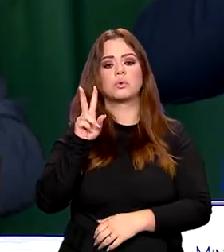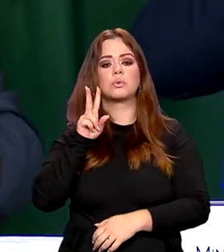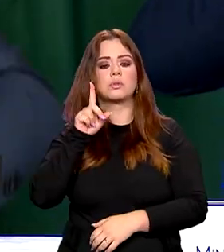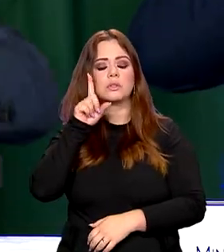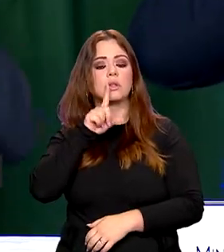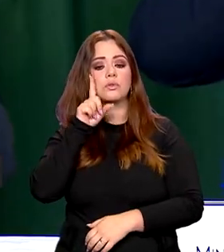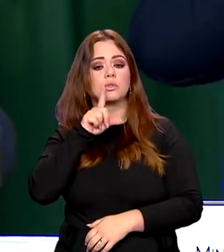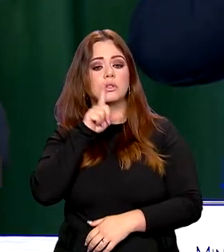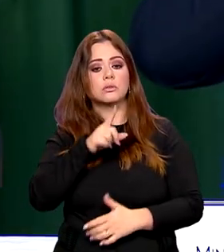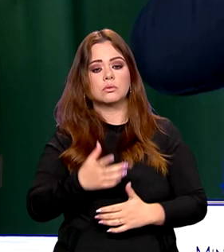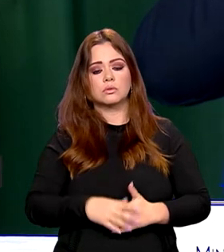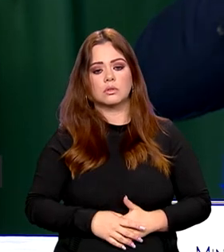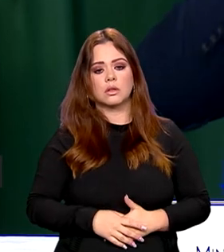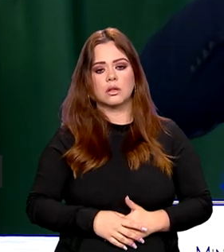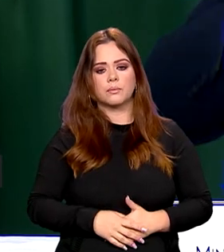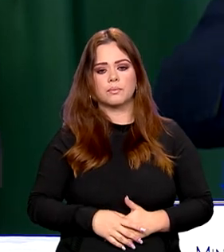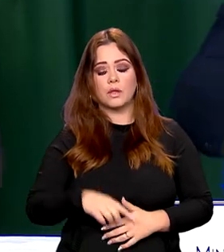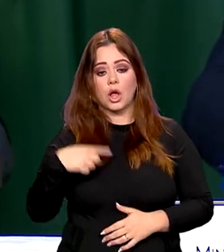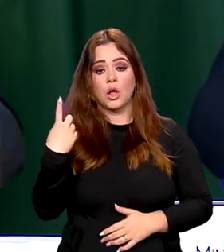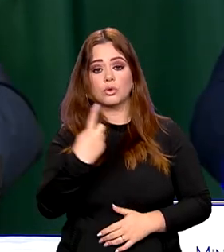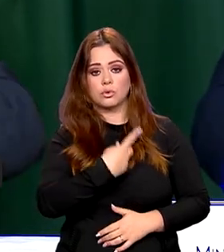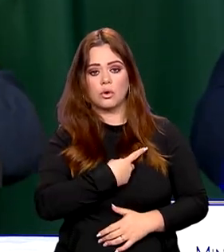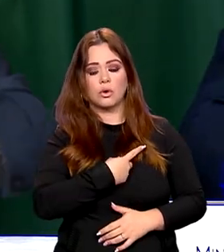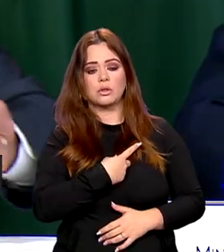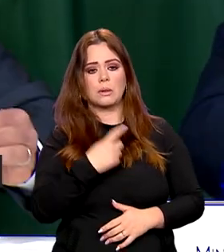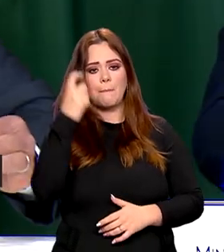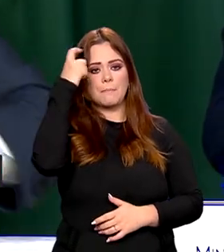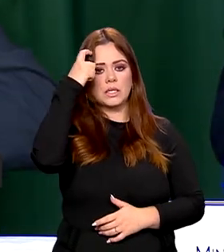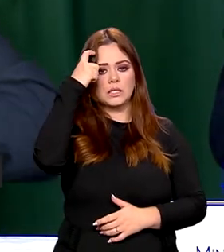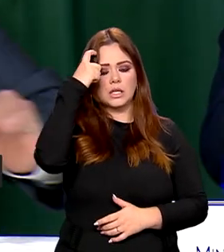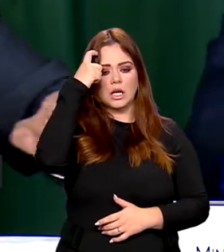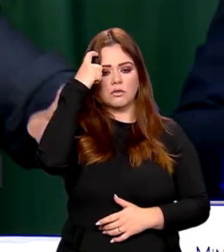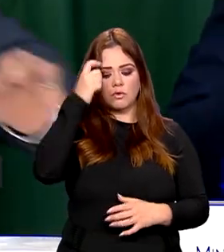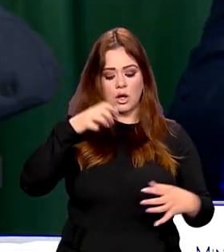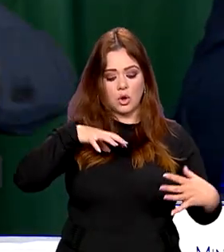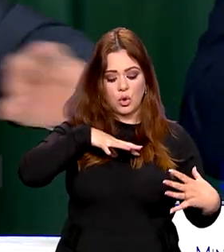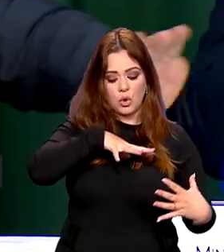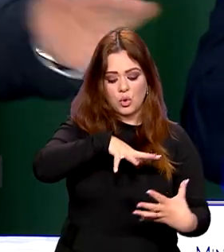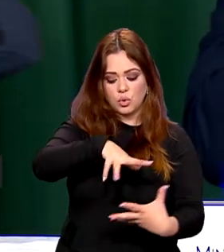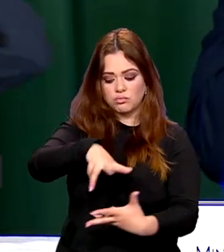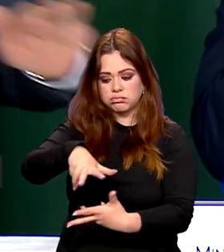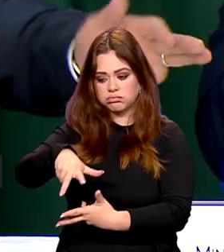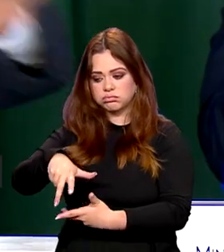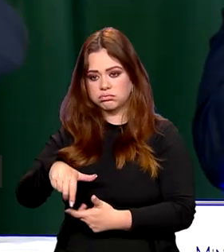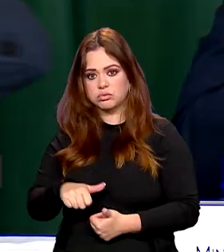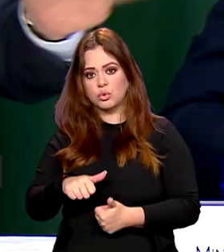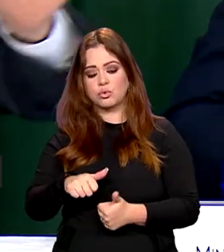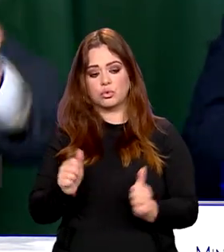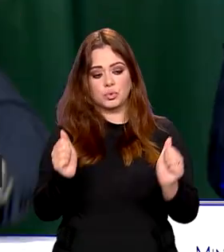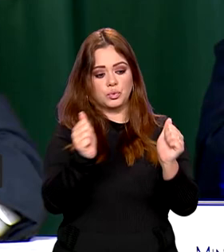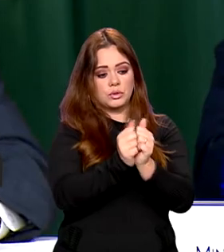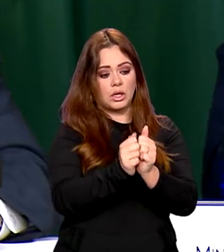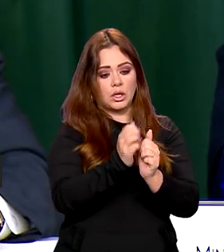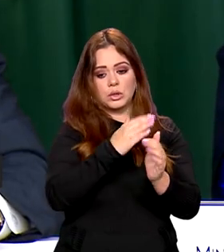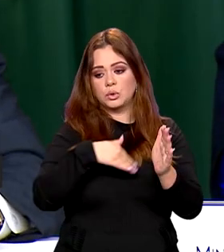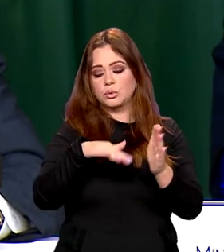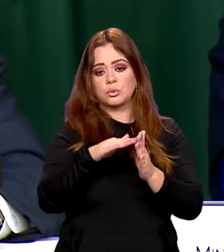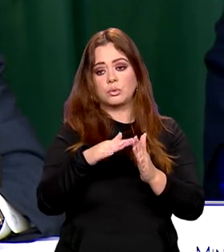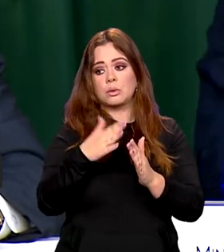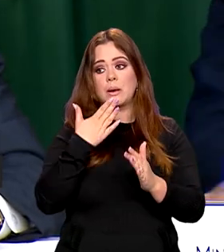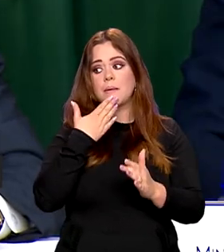Nós fazemos parte da geração que achava que a globalização era a salvação da lavoura para todo